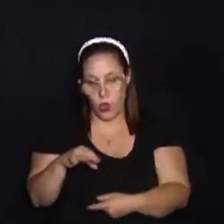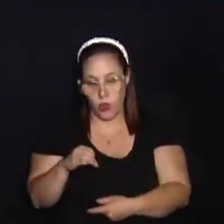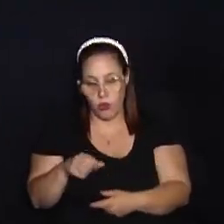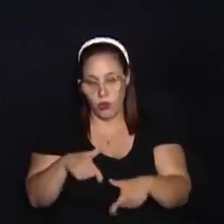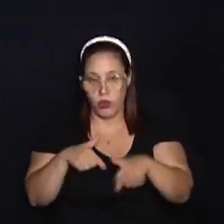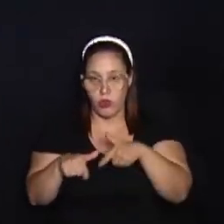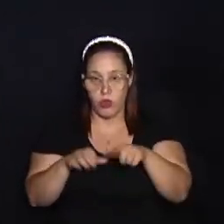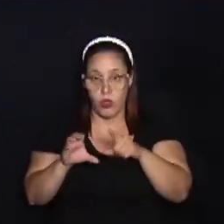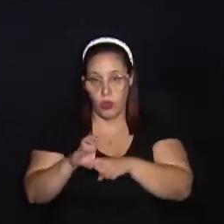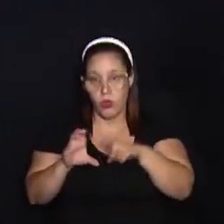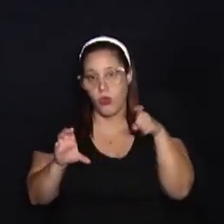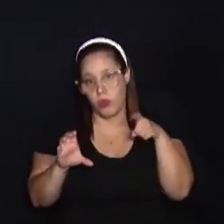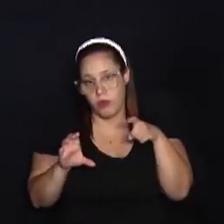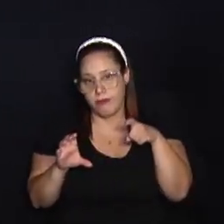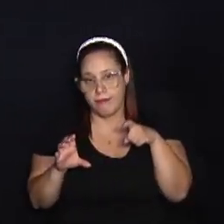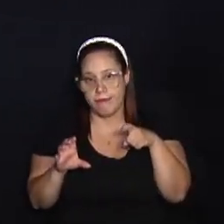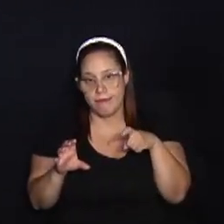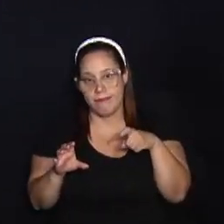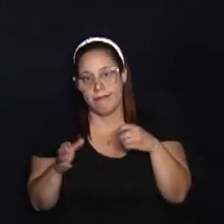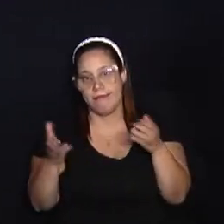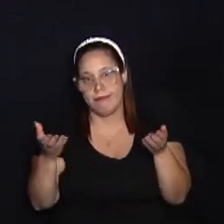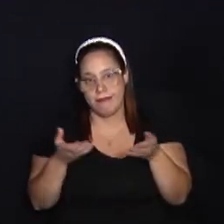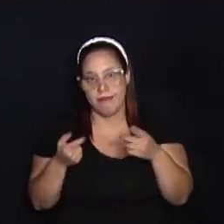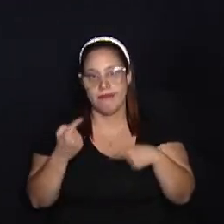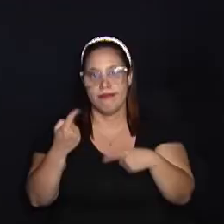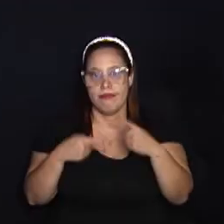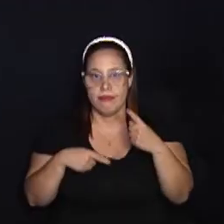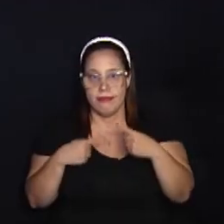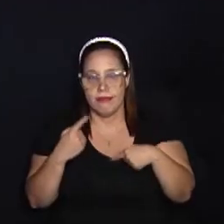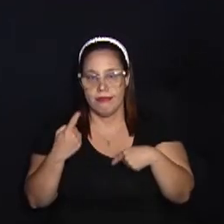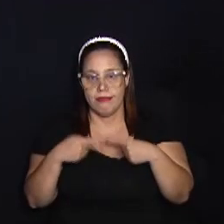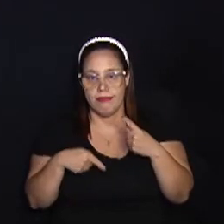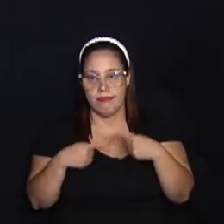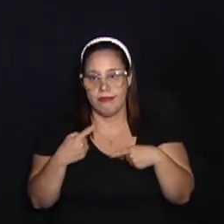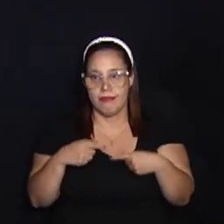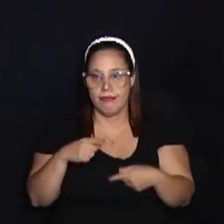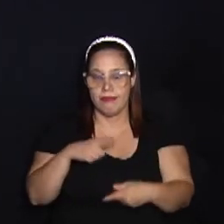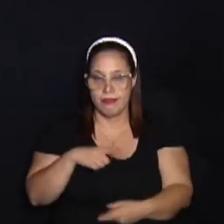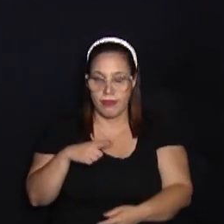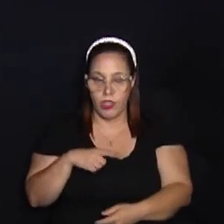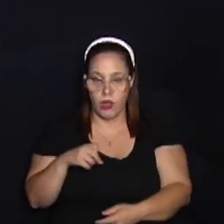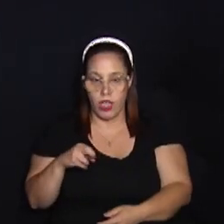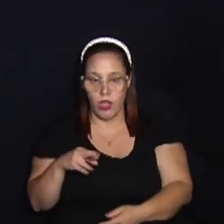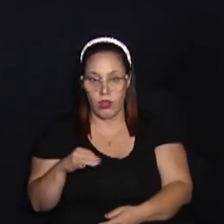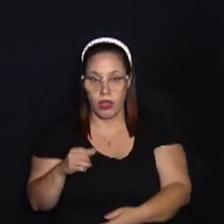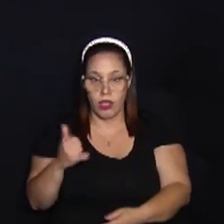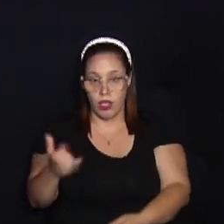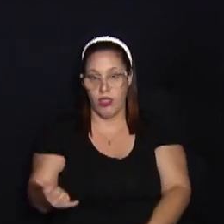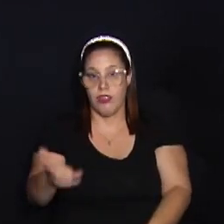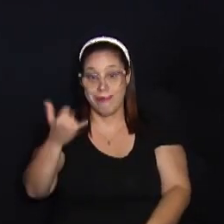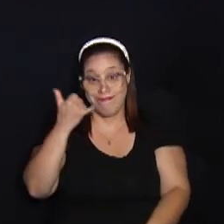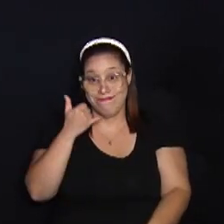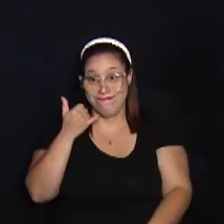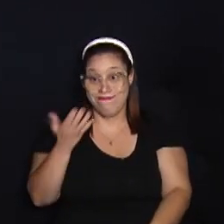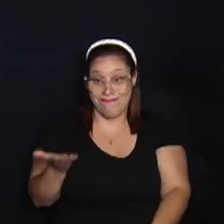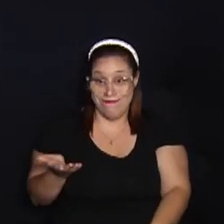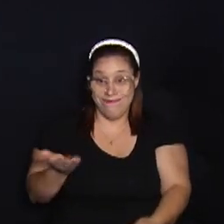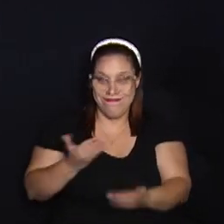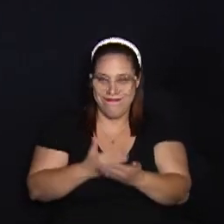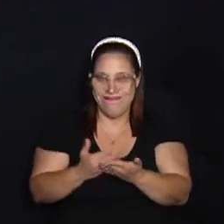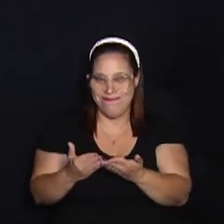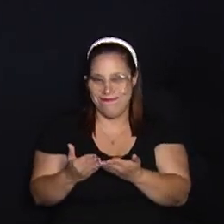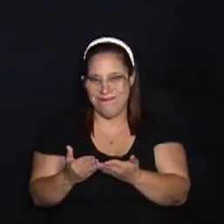formato ou trabalhar de forma autônoma, né? Então hoje a gente discute muito que para ter um escritório basta ter um celular, né?